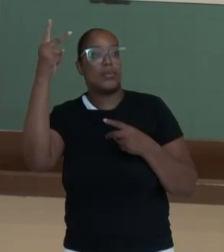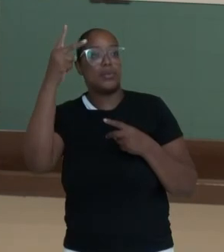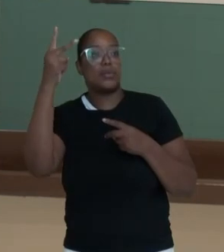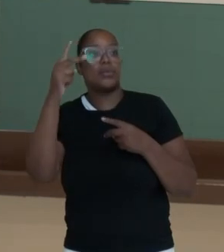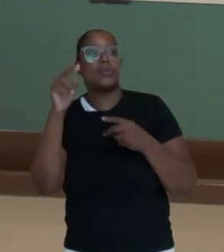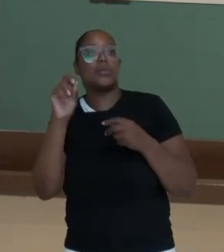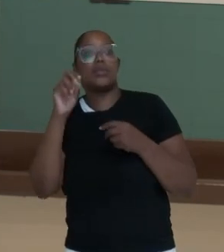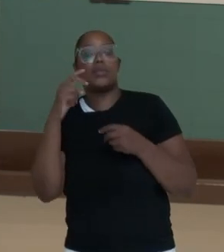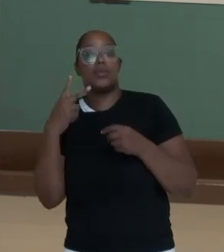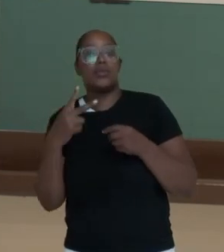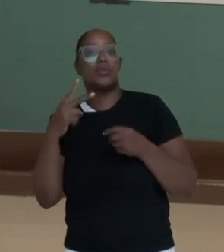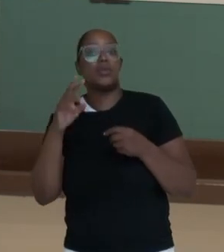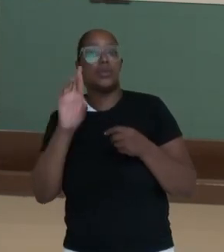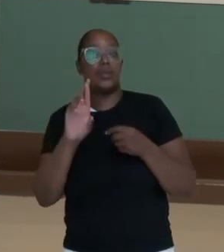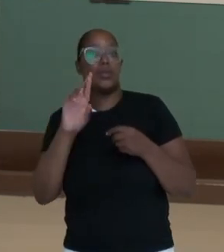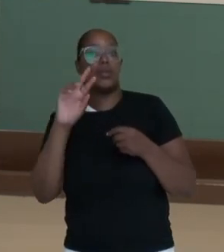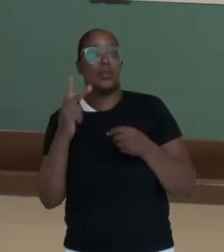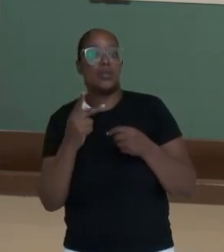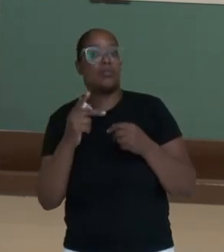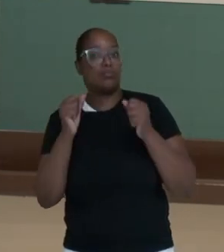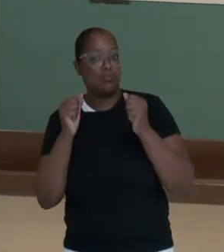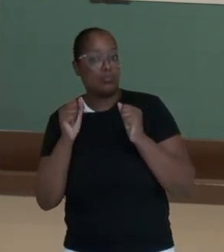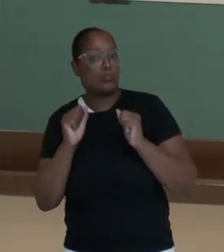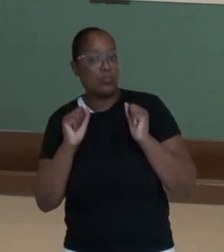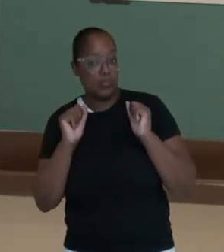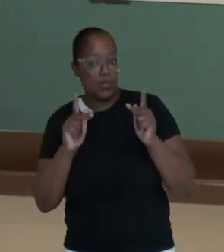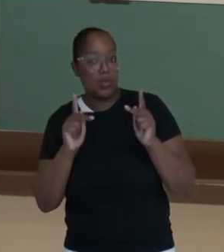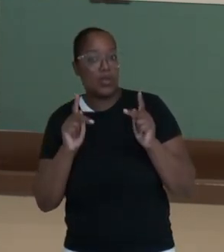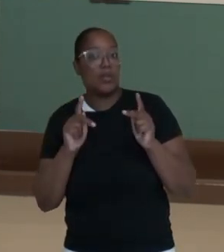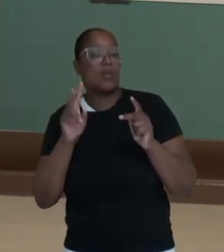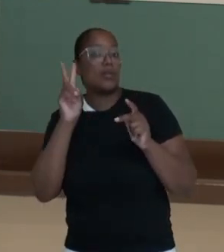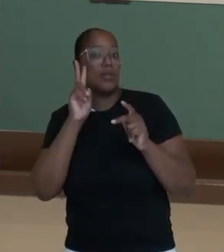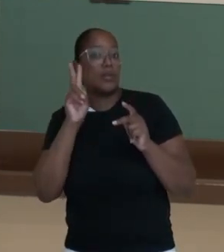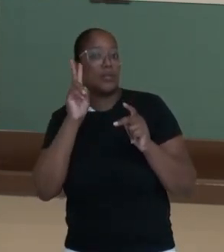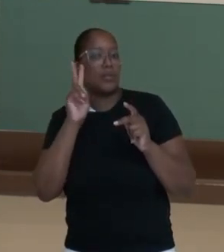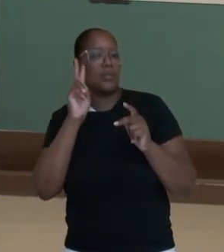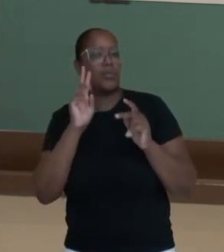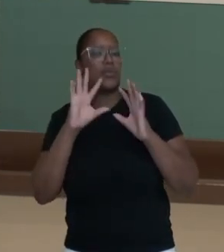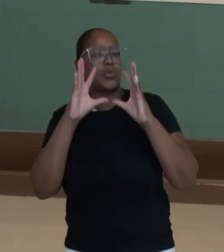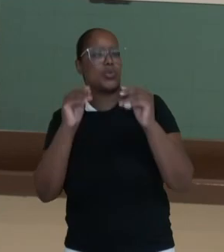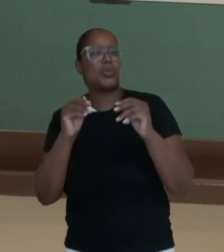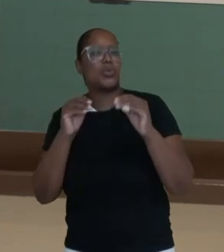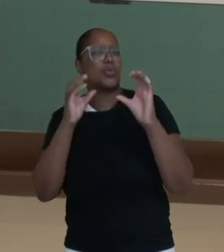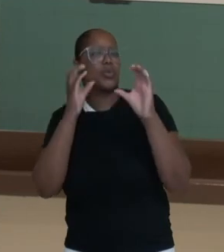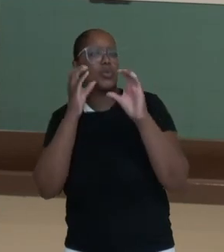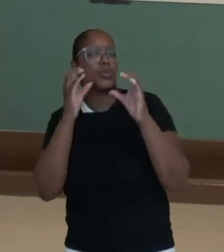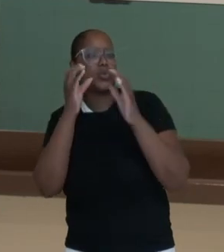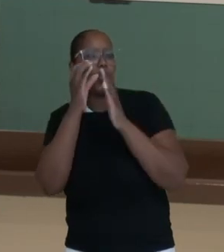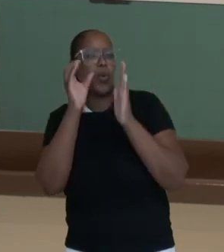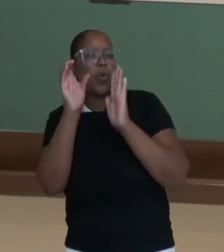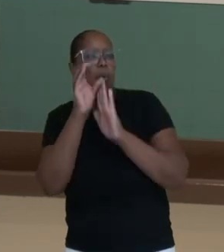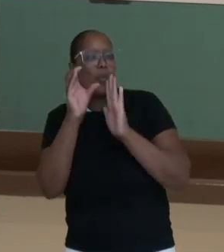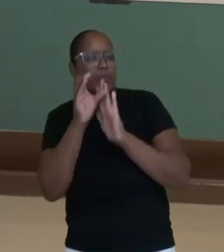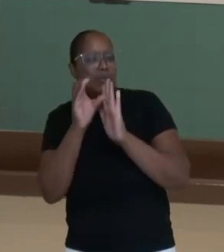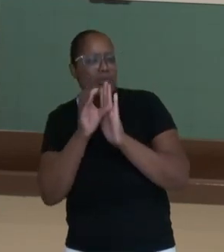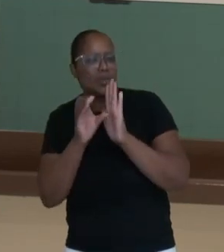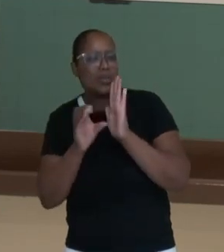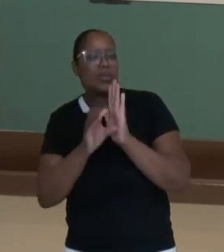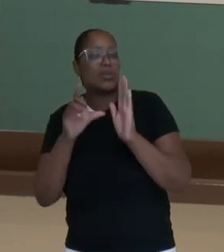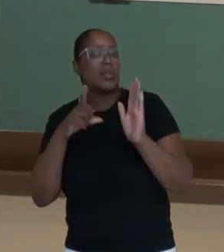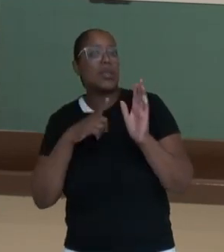vai ser 2πrh. Tranquilo, gente? Relembramos todos os conceitos que têm relação